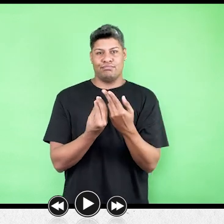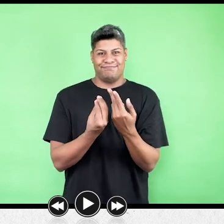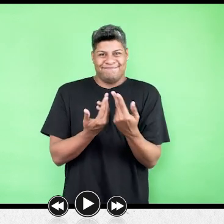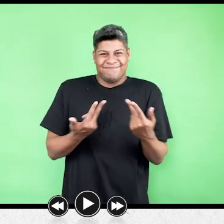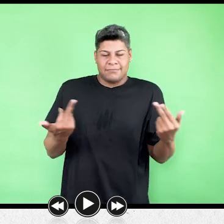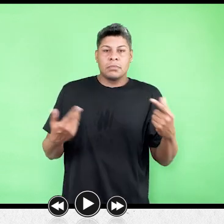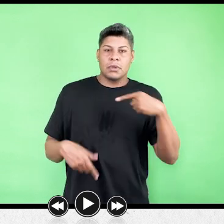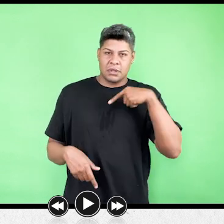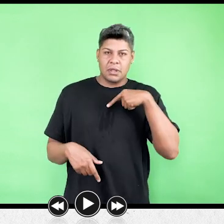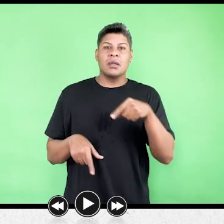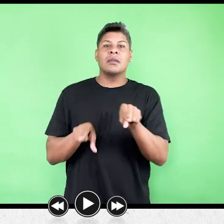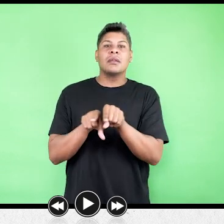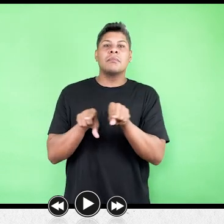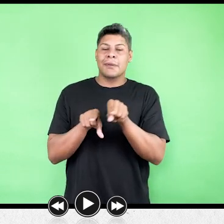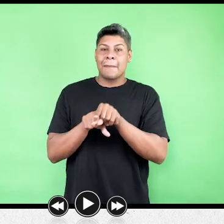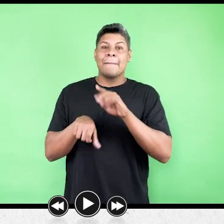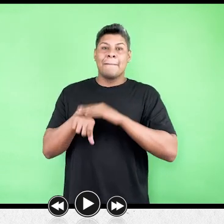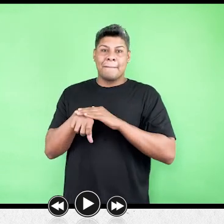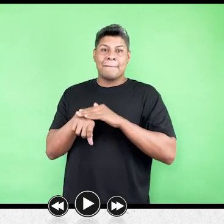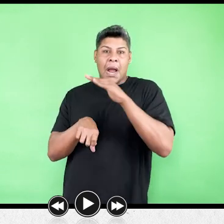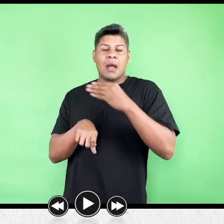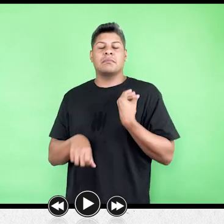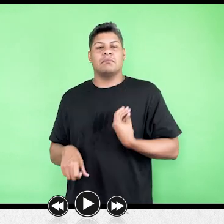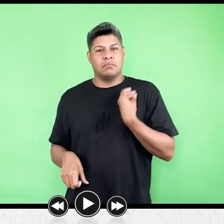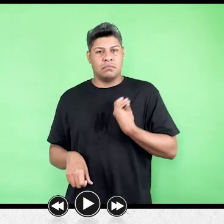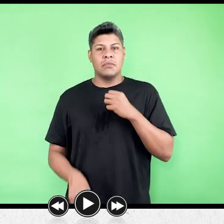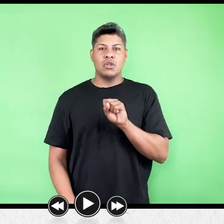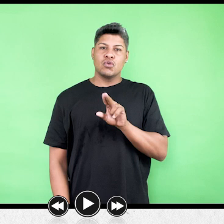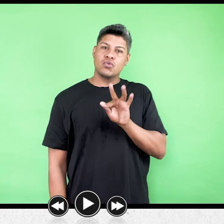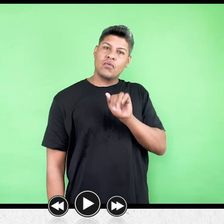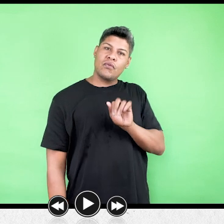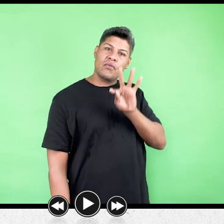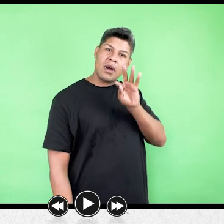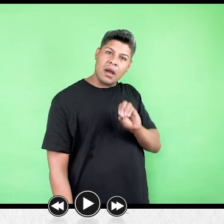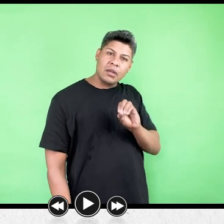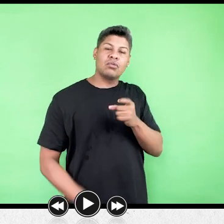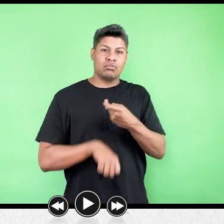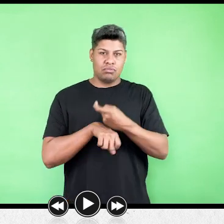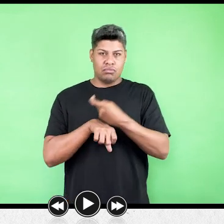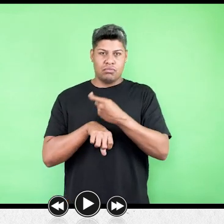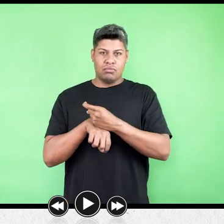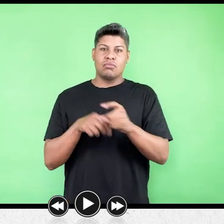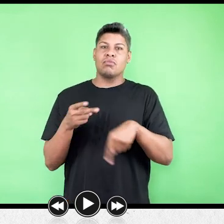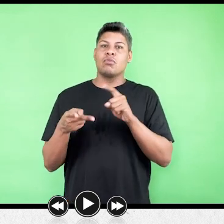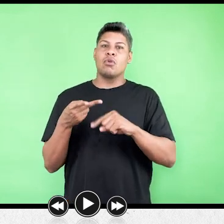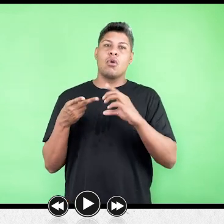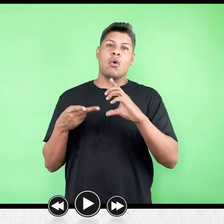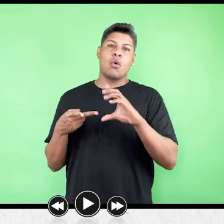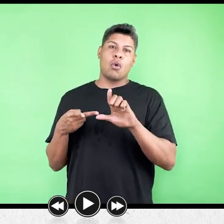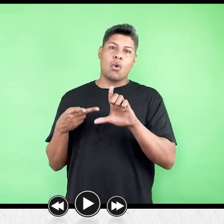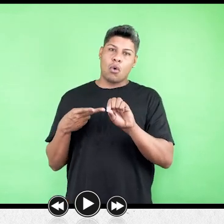gente tem os agentes coagulantes mais empregados, são o sulfato de alumínio, o cloreto férrico e o cloreto de